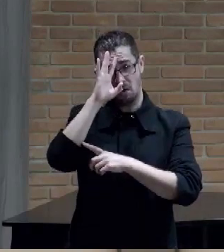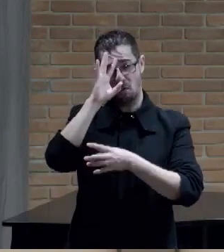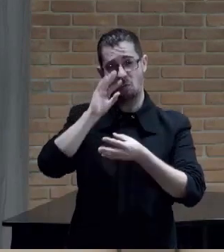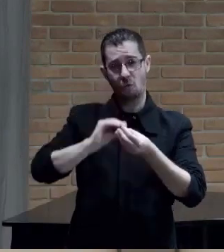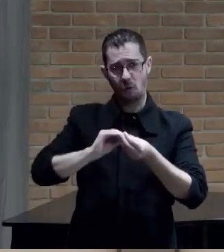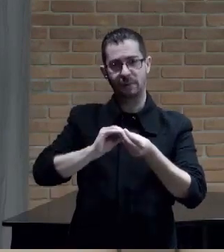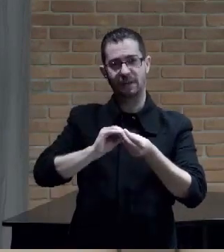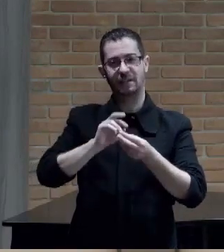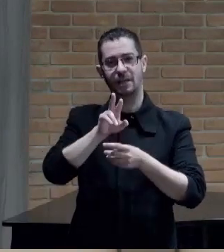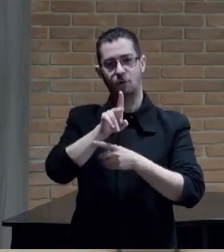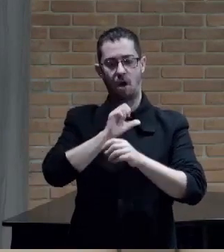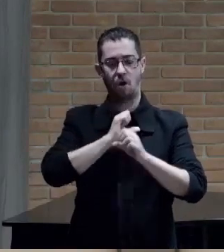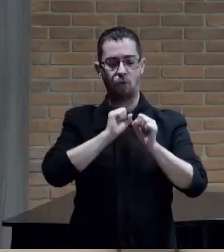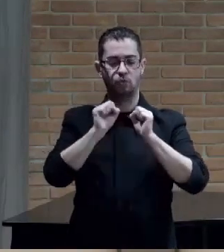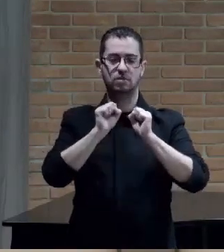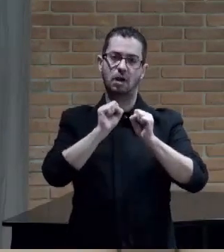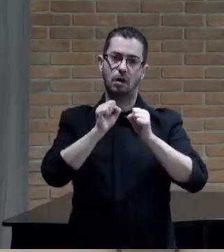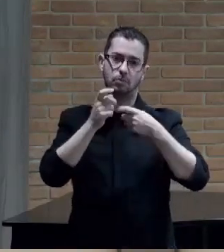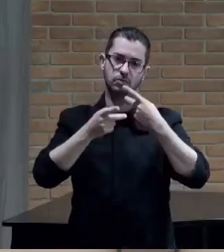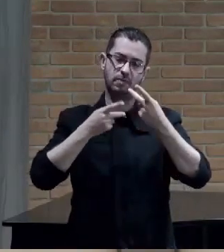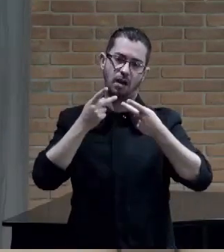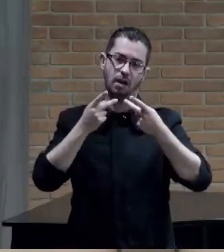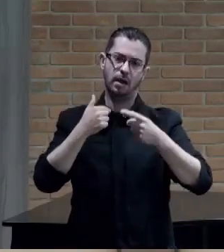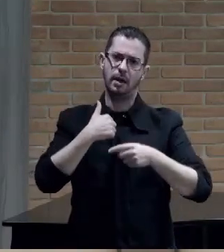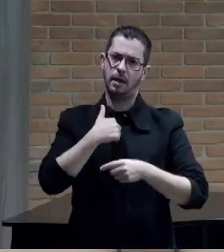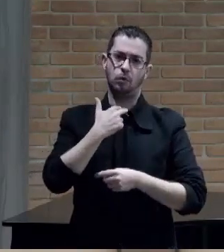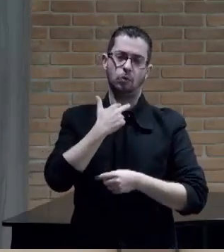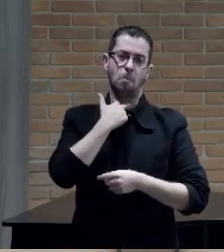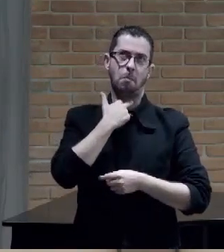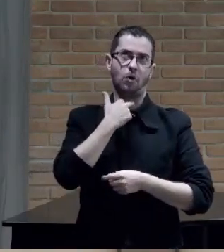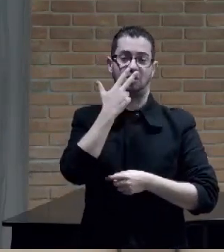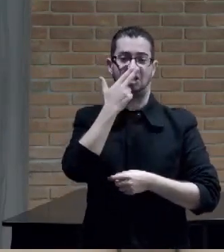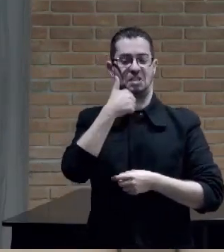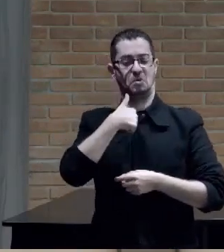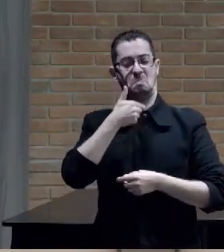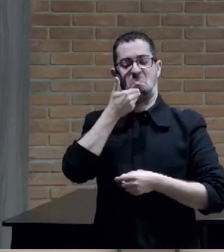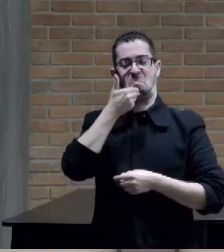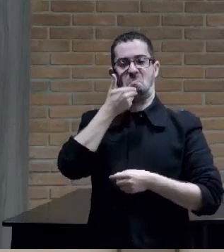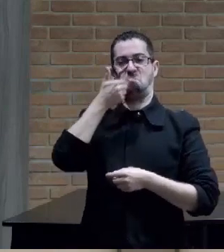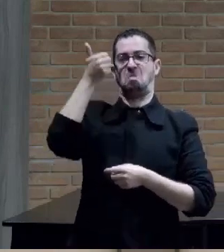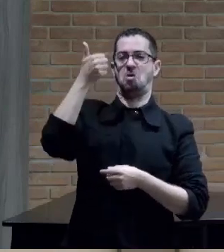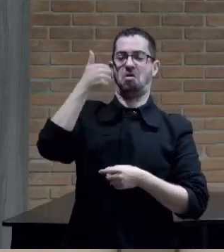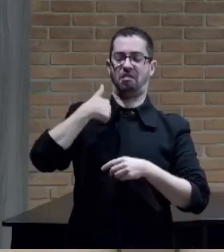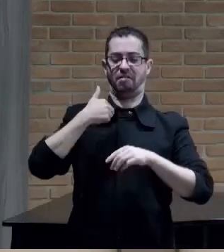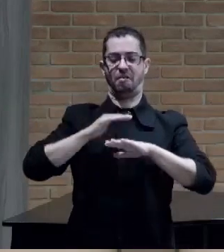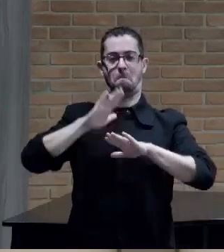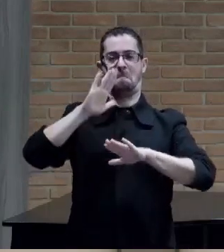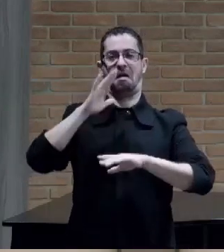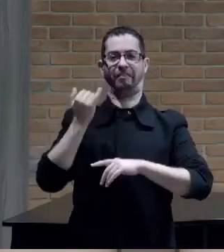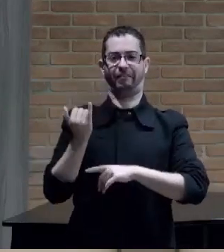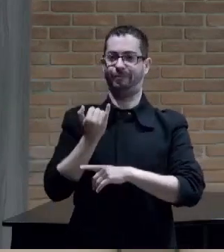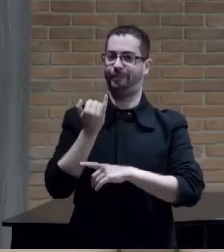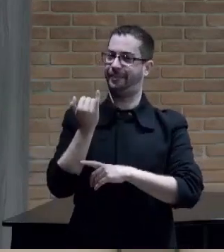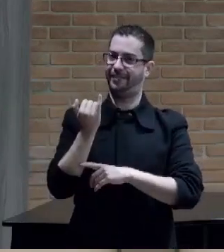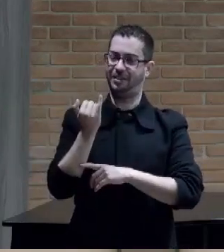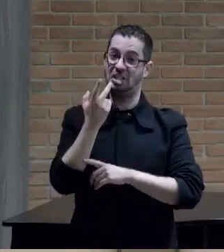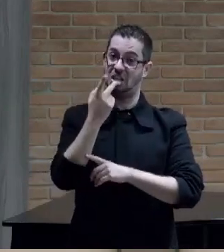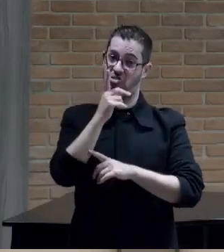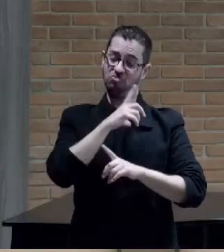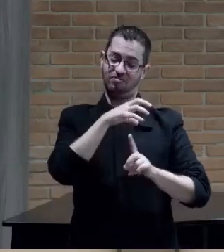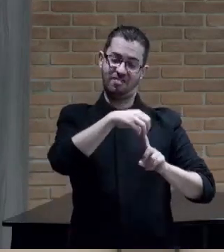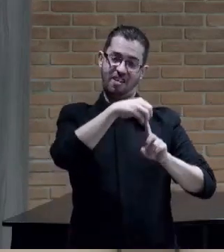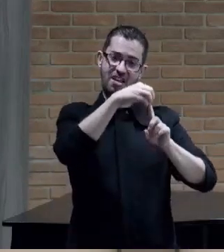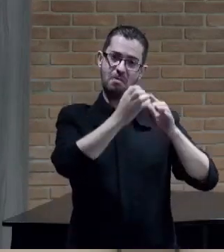salmista. Você não pode achar que você é a cereja do bolo, que você é o cara mais importante, seja lá na sua empresa, seja lá na